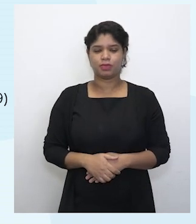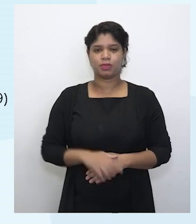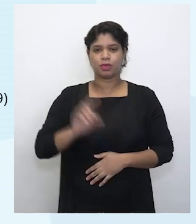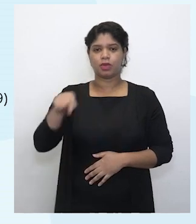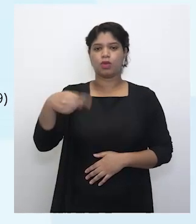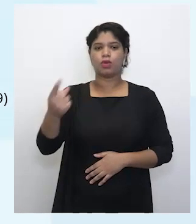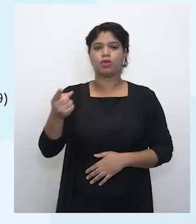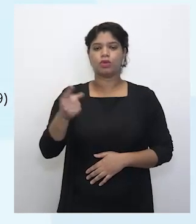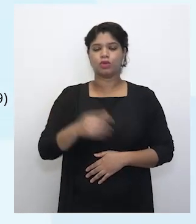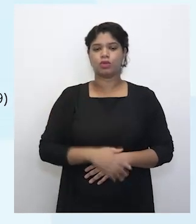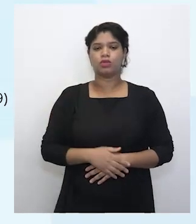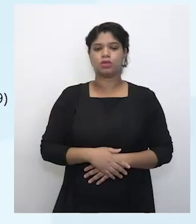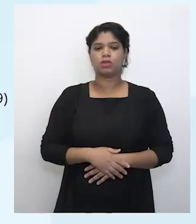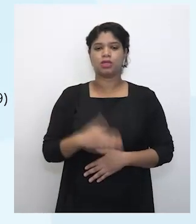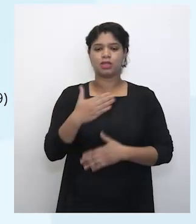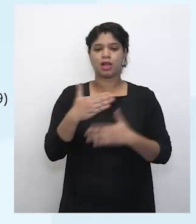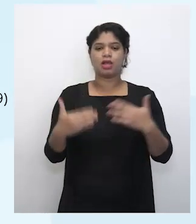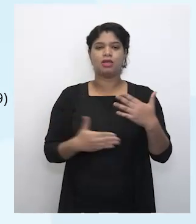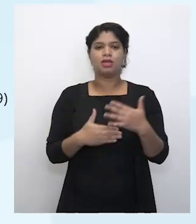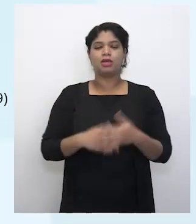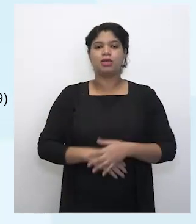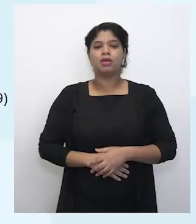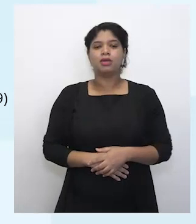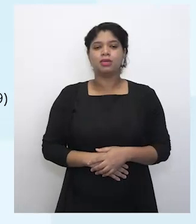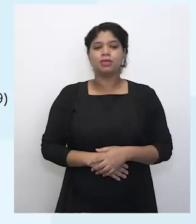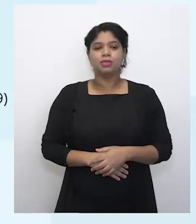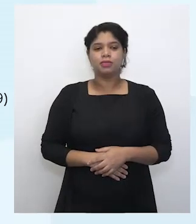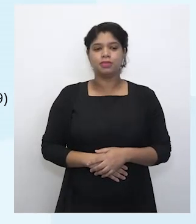Próximo slide, por favor.